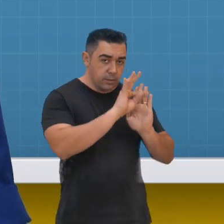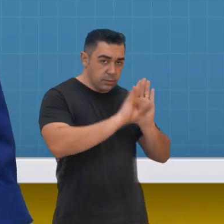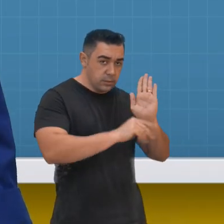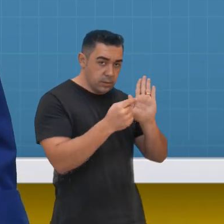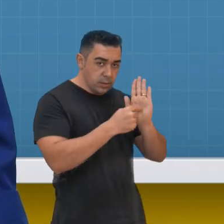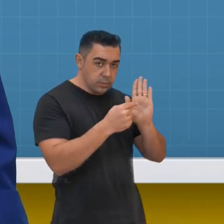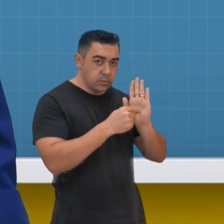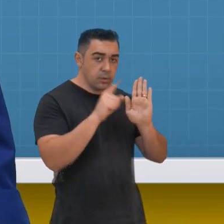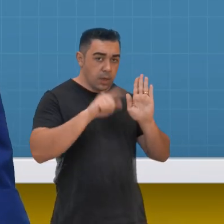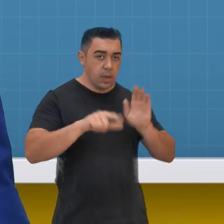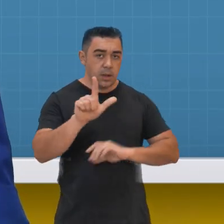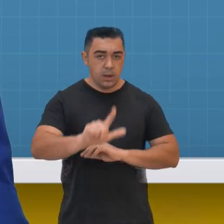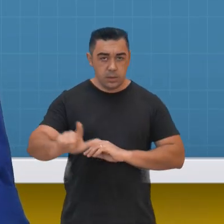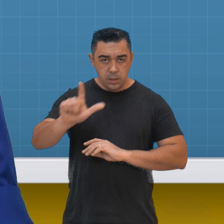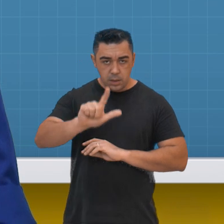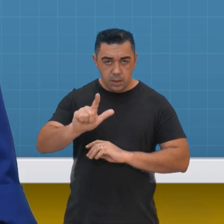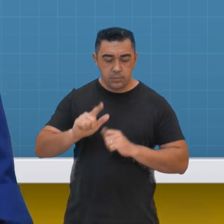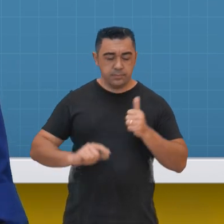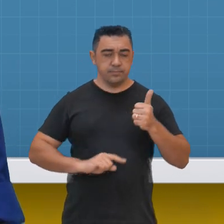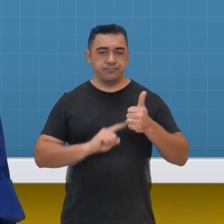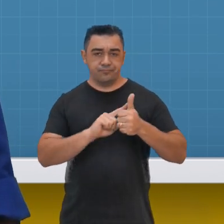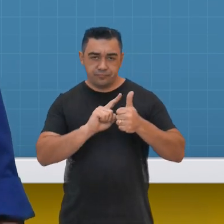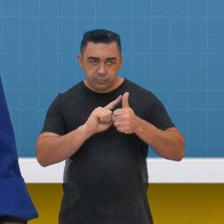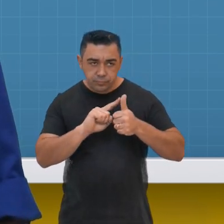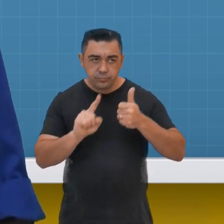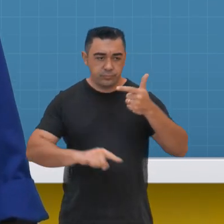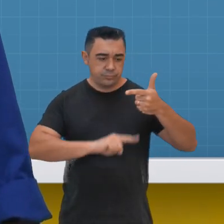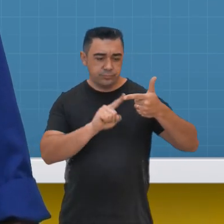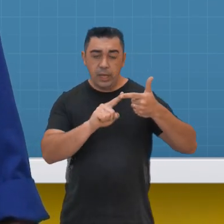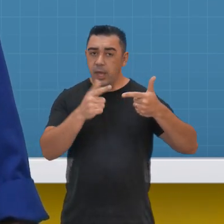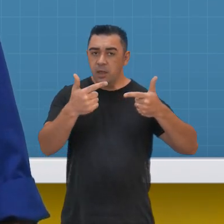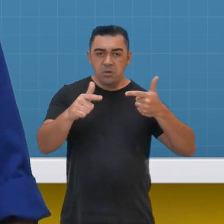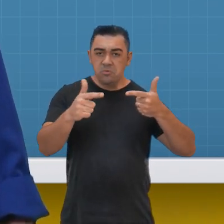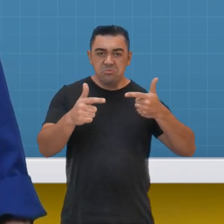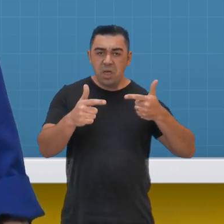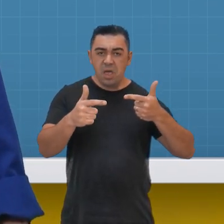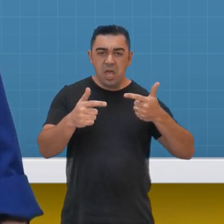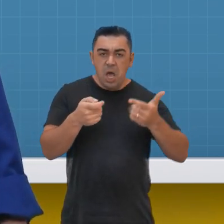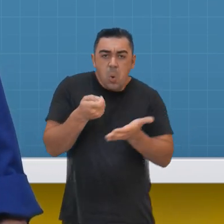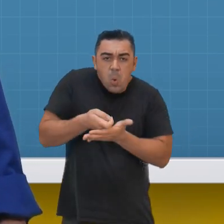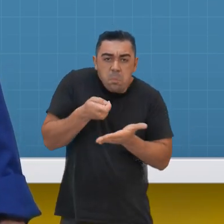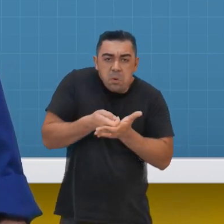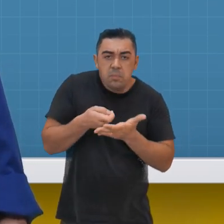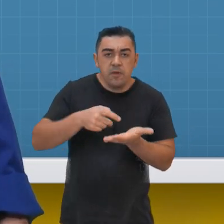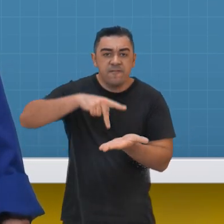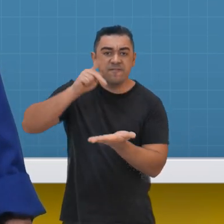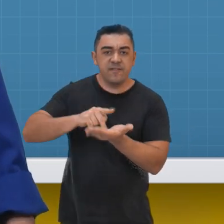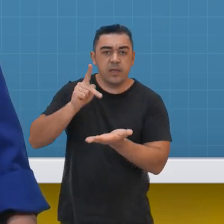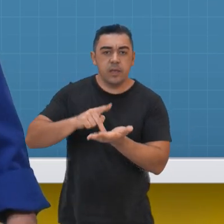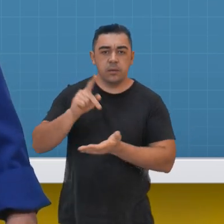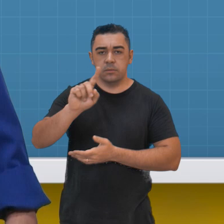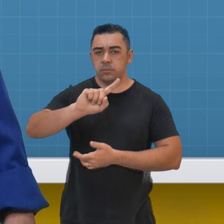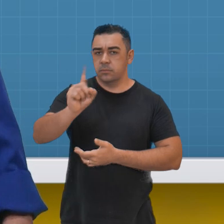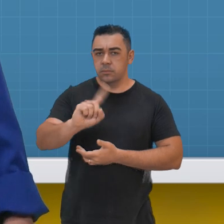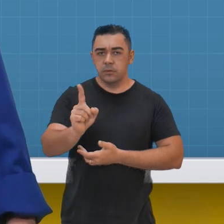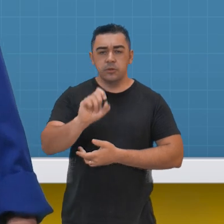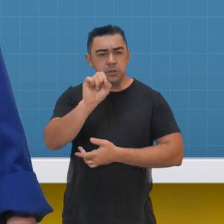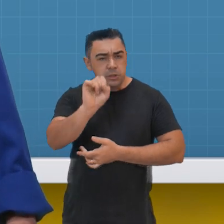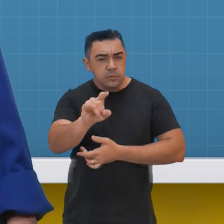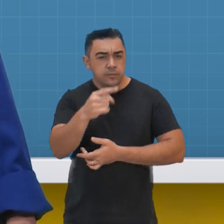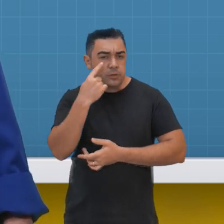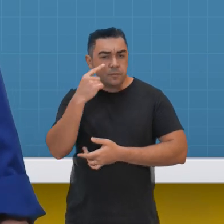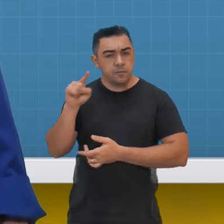texto literário, não tem compromisso com a verdade. Então se você ouvir